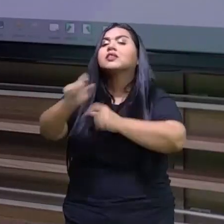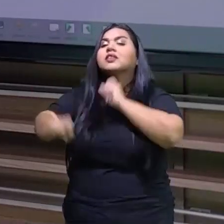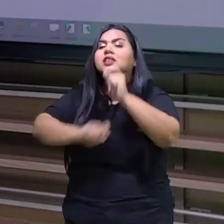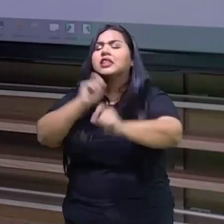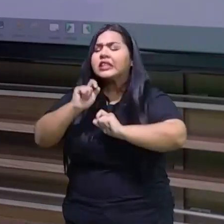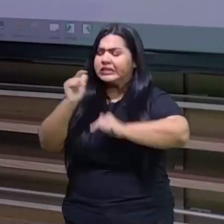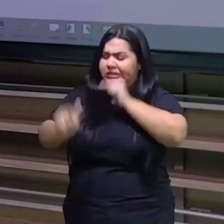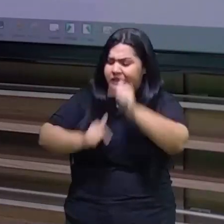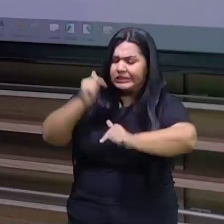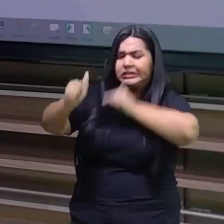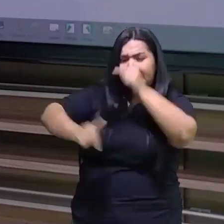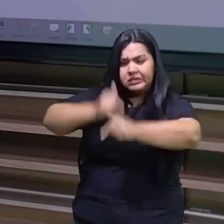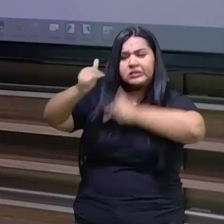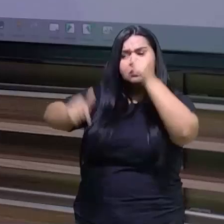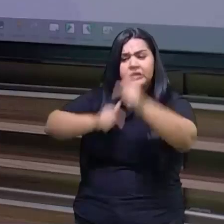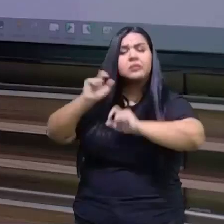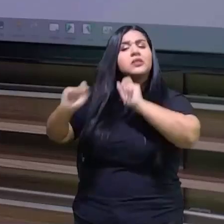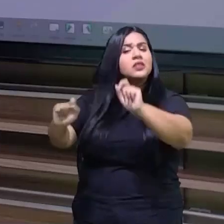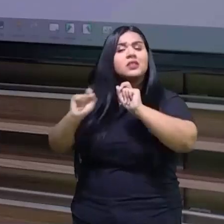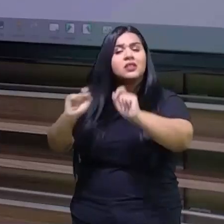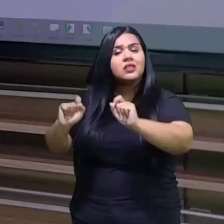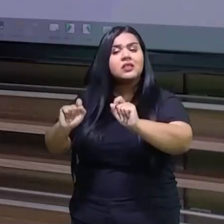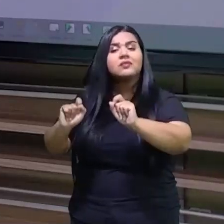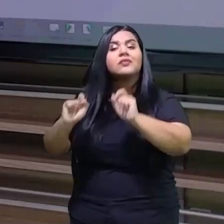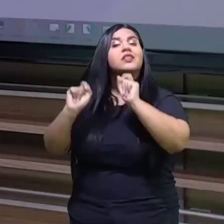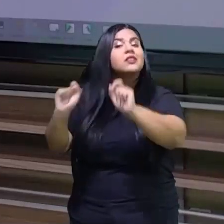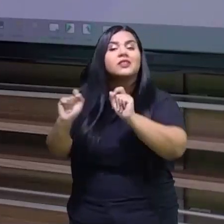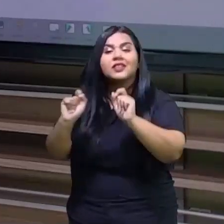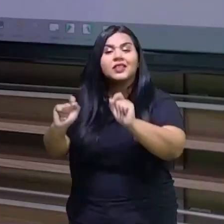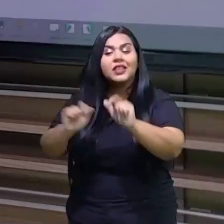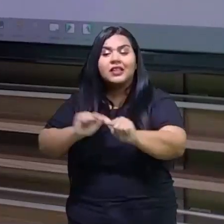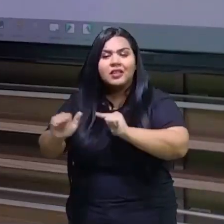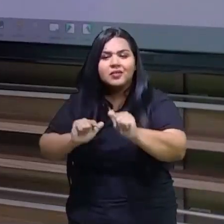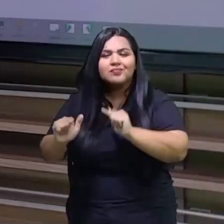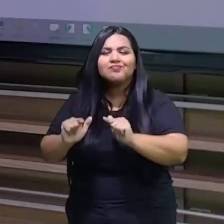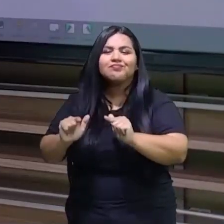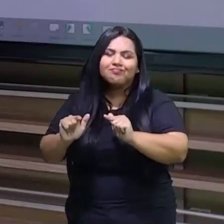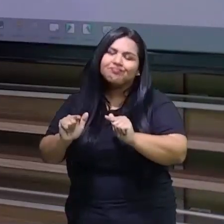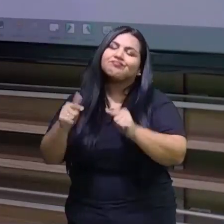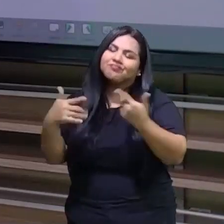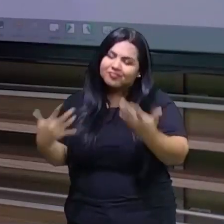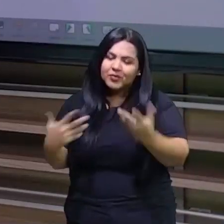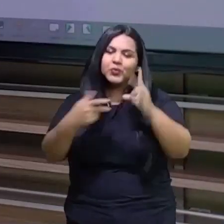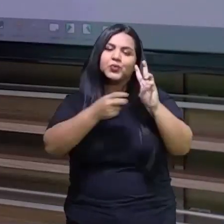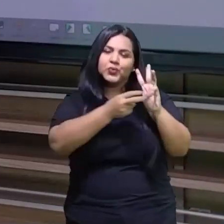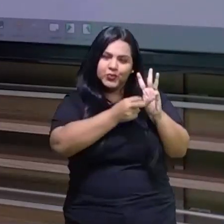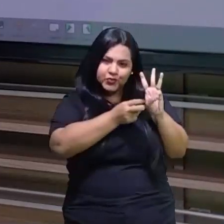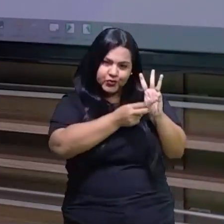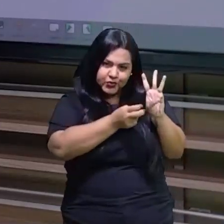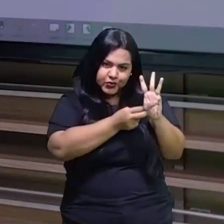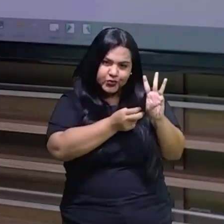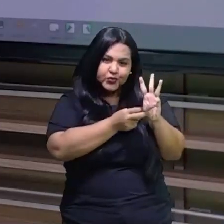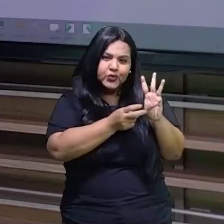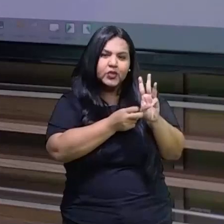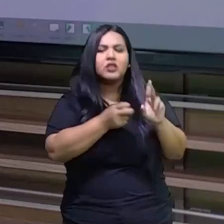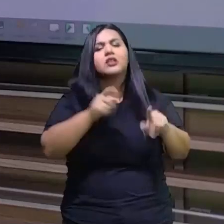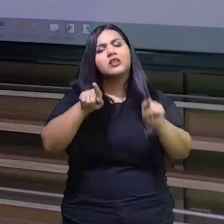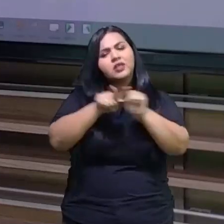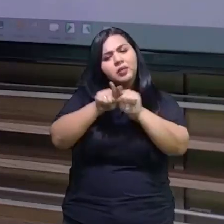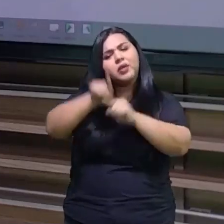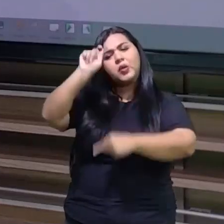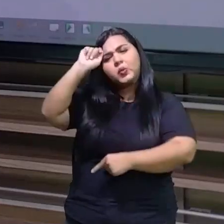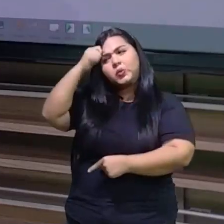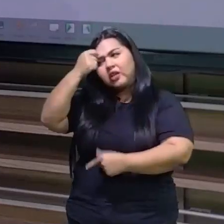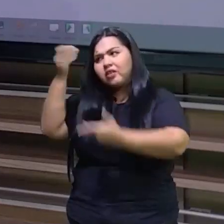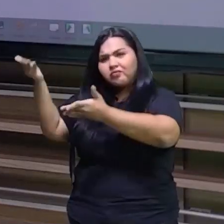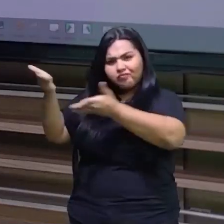que trabalhar bastante por causa de tudo isso? Quem? Muito bem, os índios, os negros africanos que